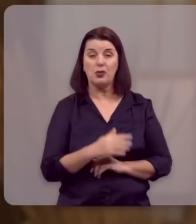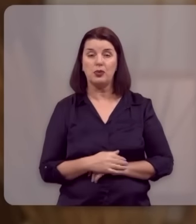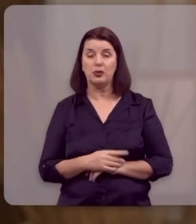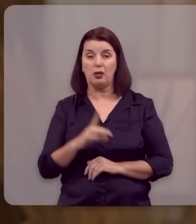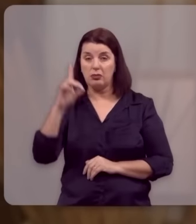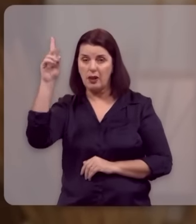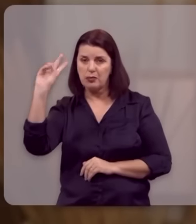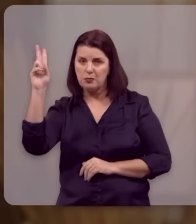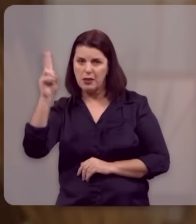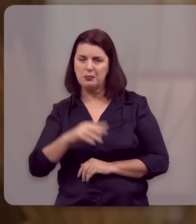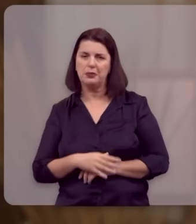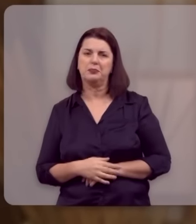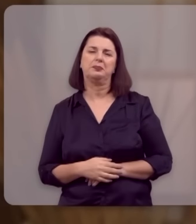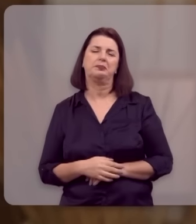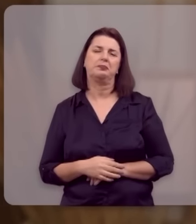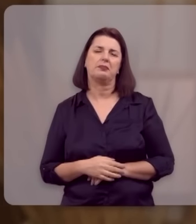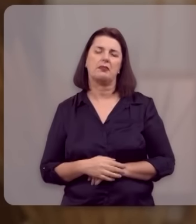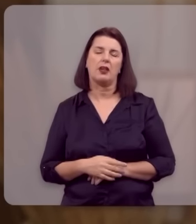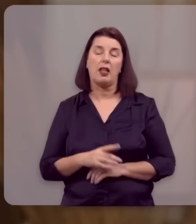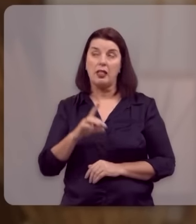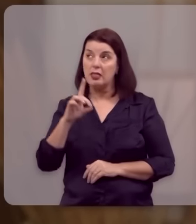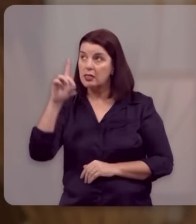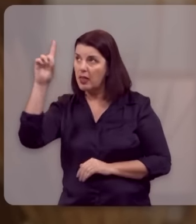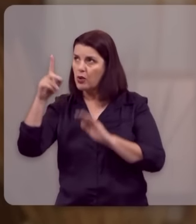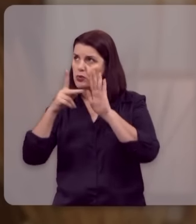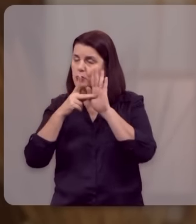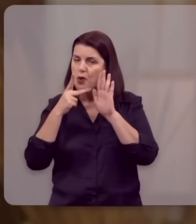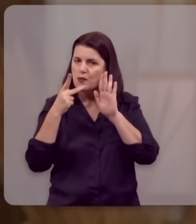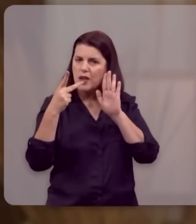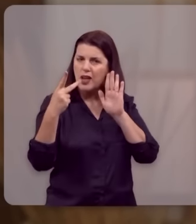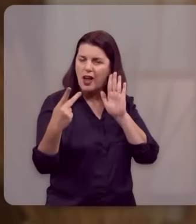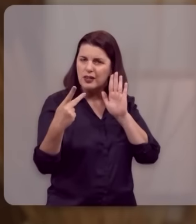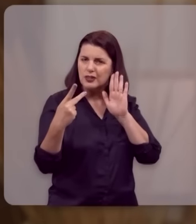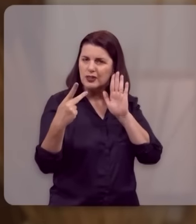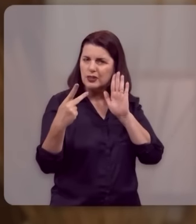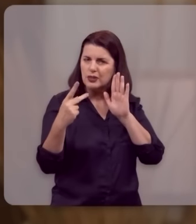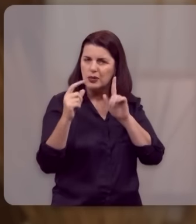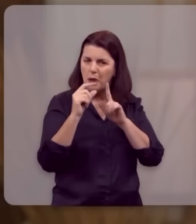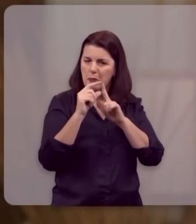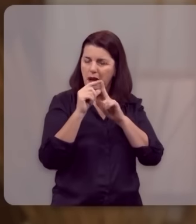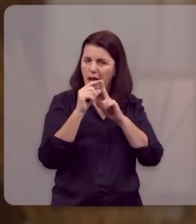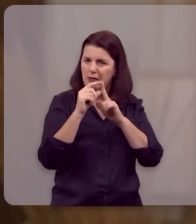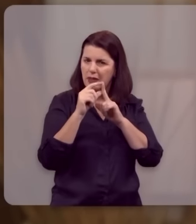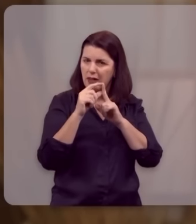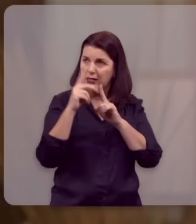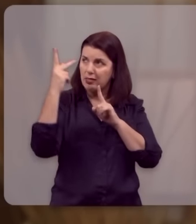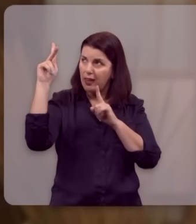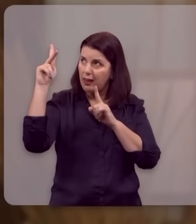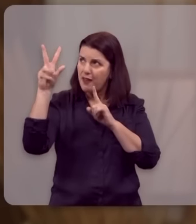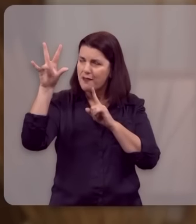pelo próprio Deus. O que Deus profetizou na sua palavra vai acontecer.